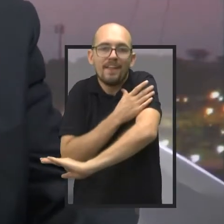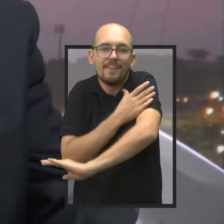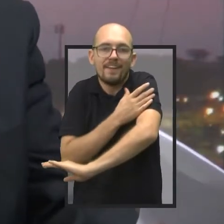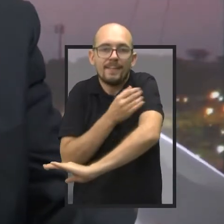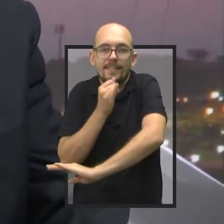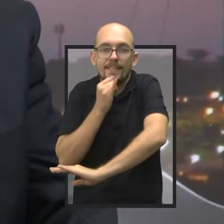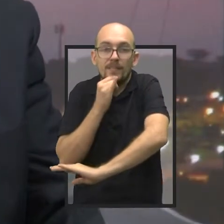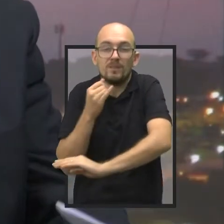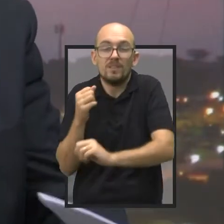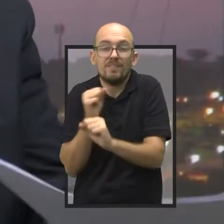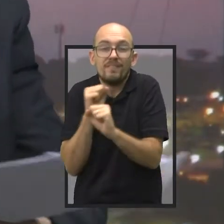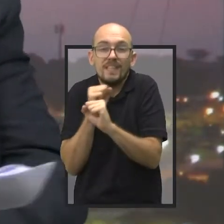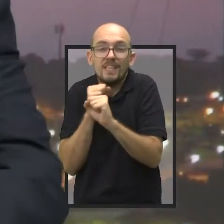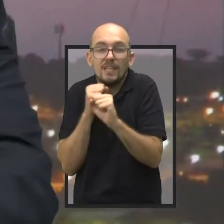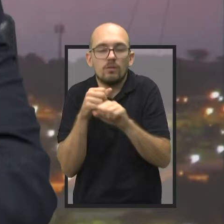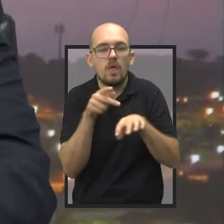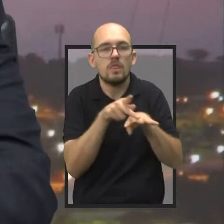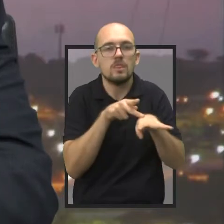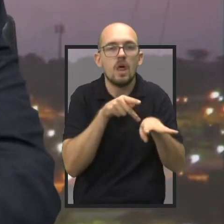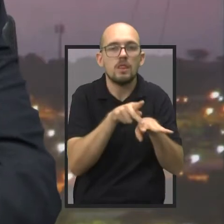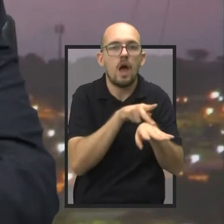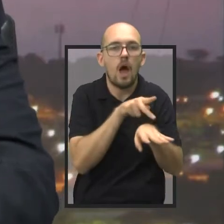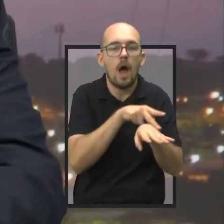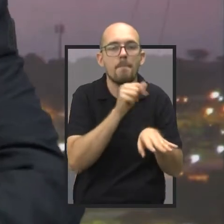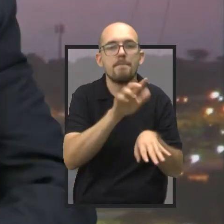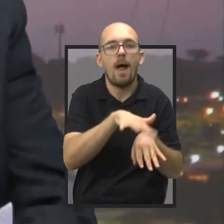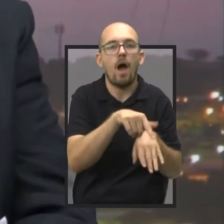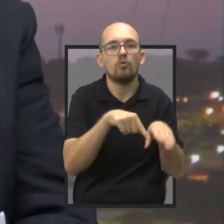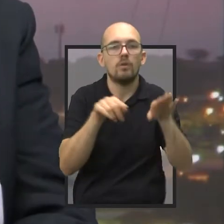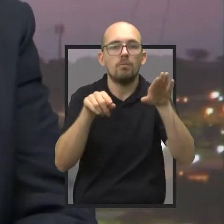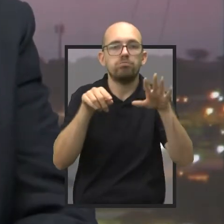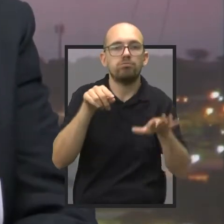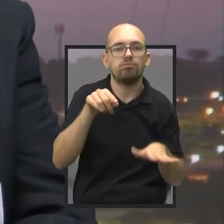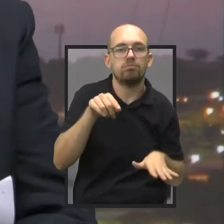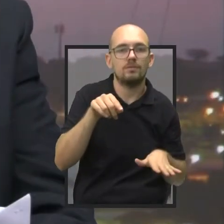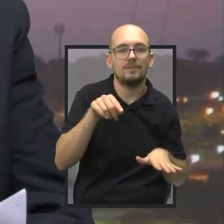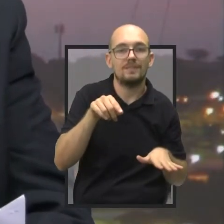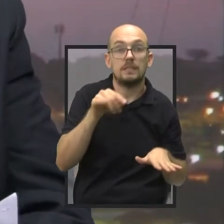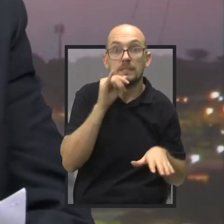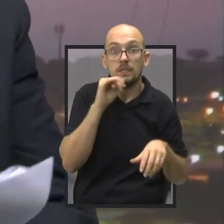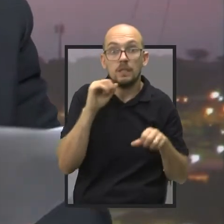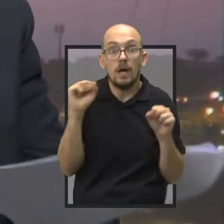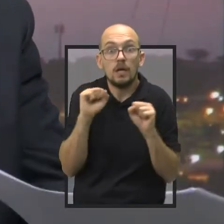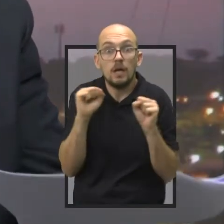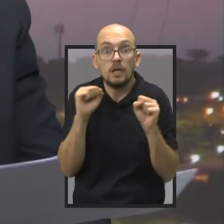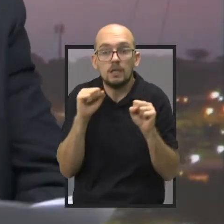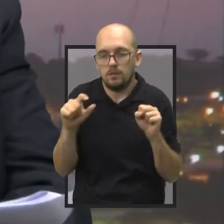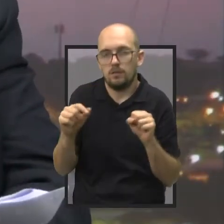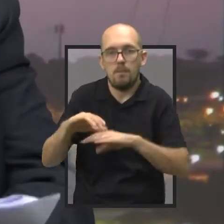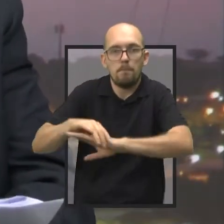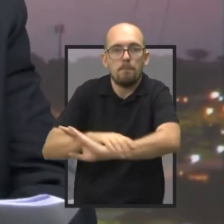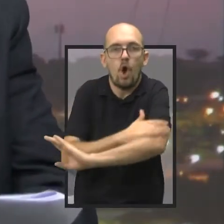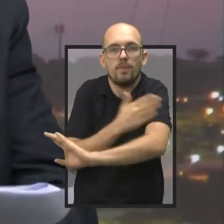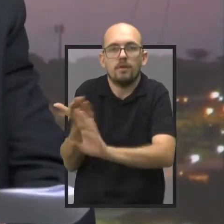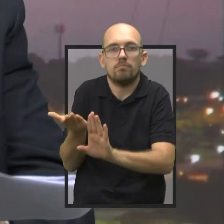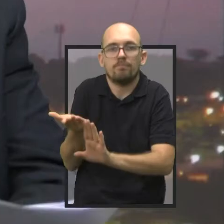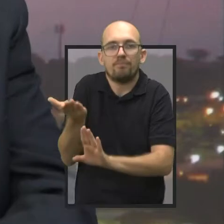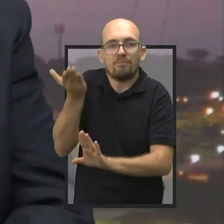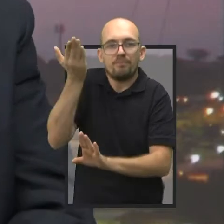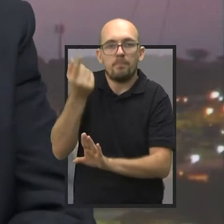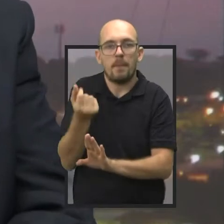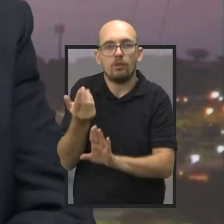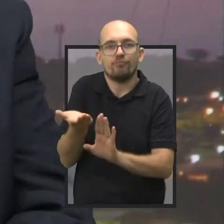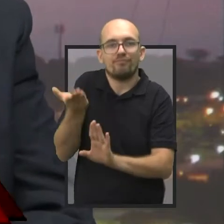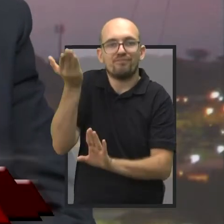calçados fechados para o inverno, os calçados abertos, sandálias, etc., para o verão. Então, quando troca-se a estação, agora está